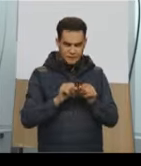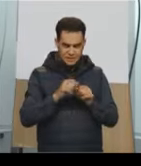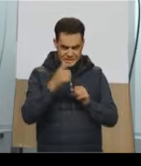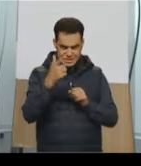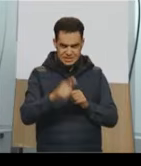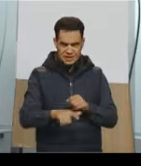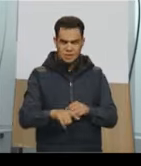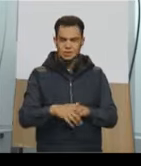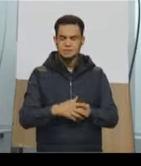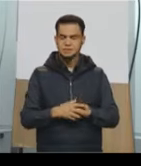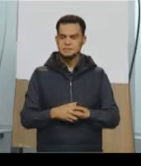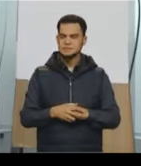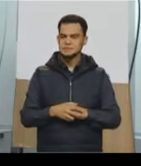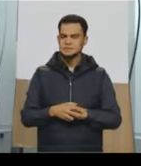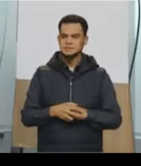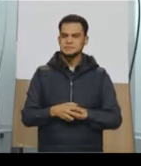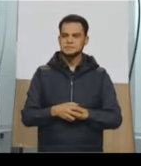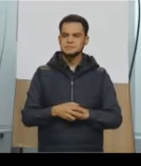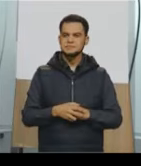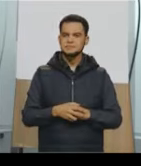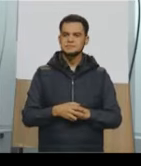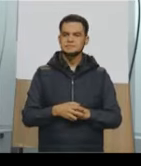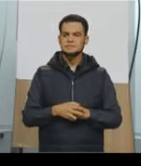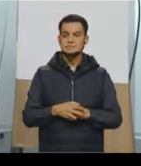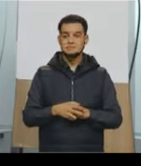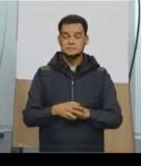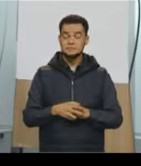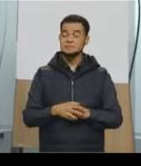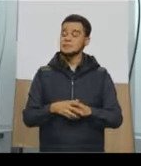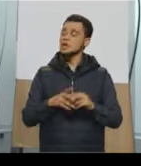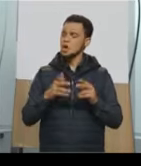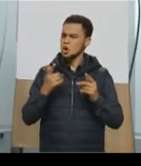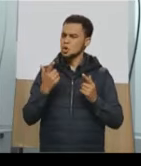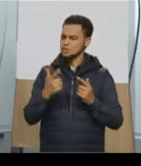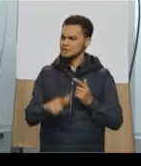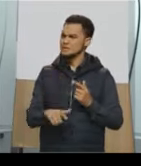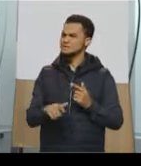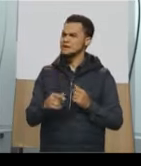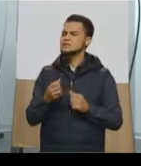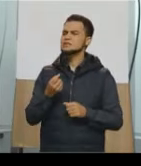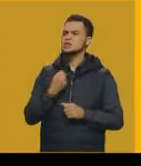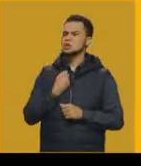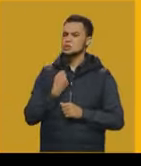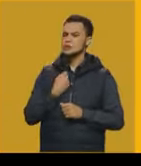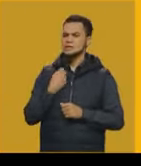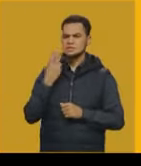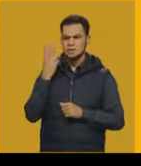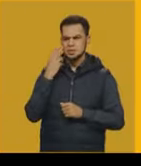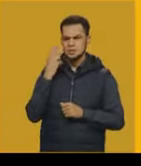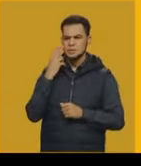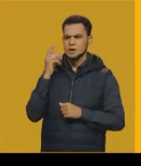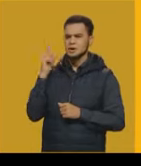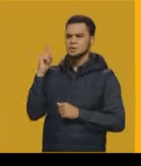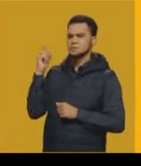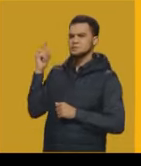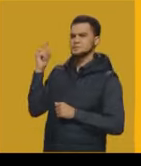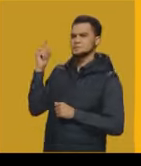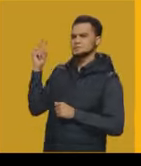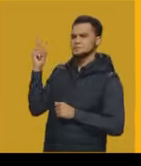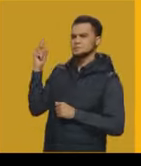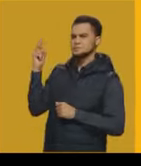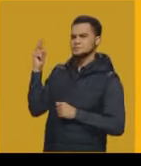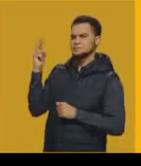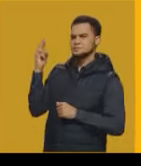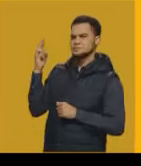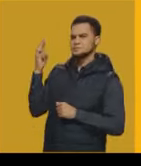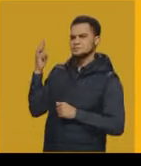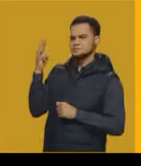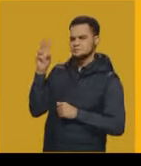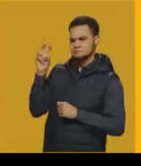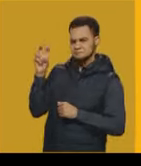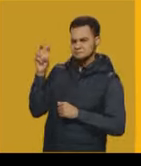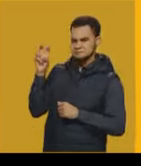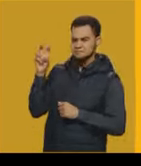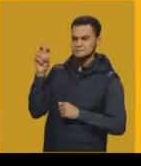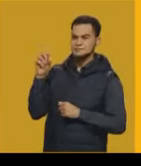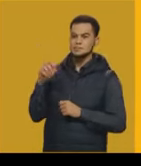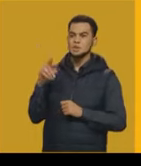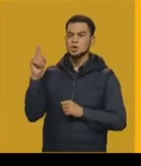lá. Mesma coisa, faço a numeração normal, da esquerda para a direita. Então, 1, 2, 3, 4,